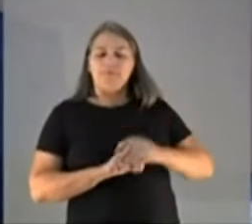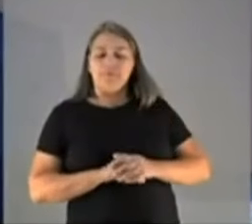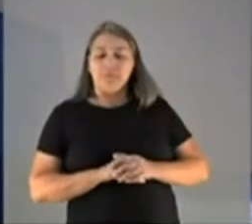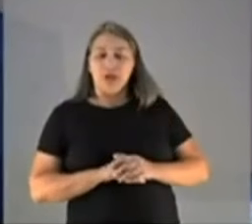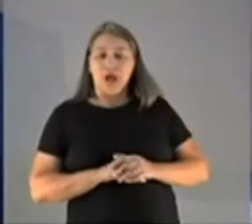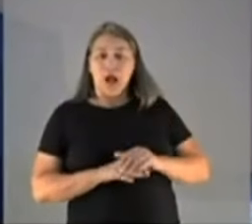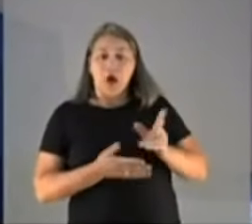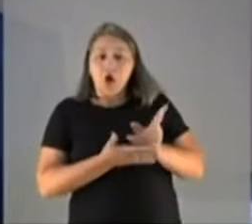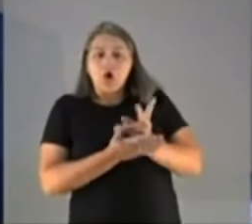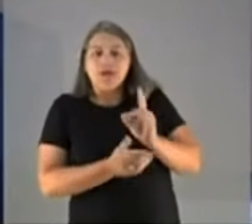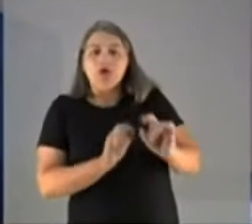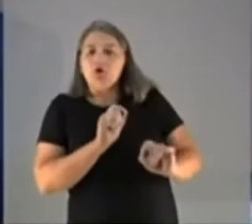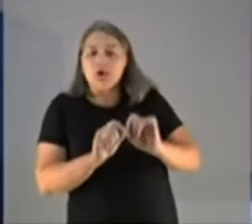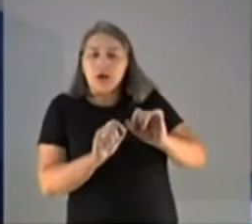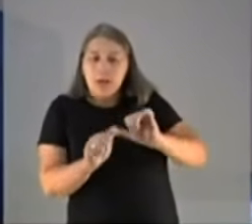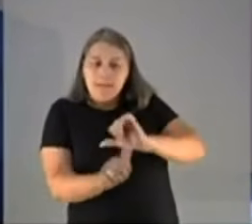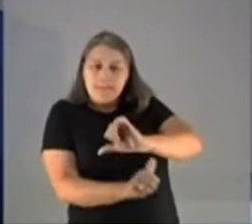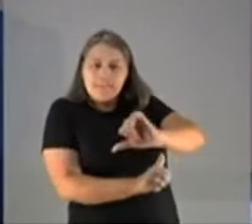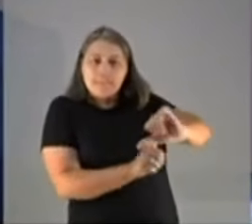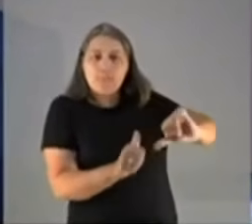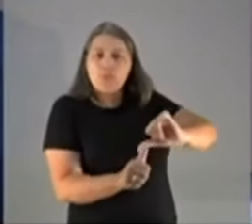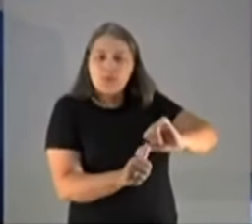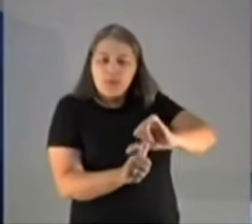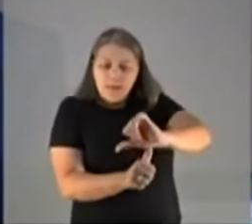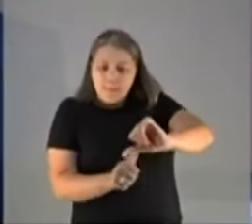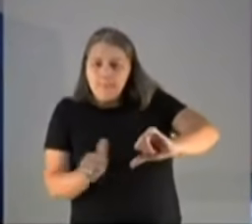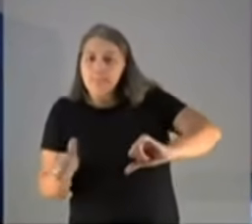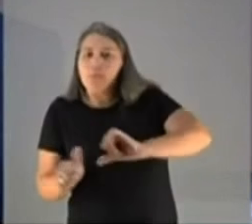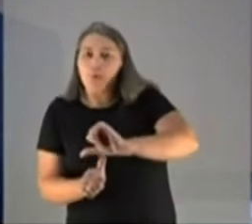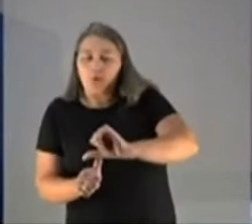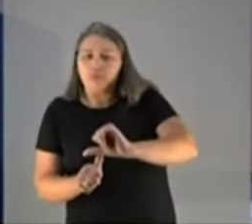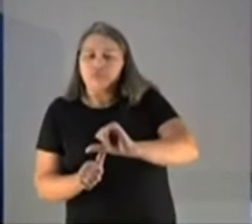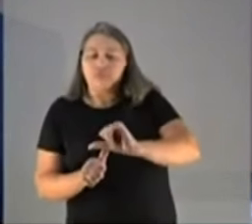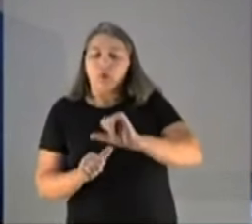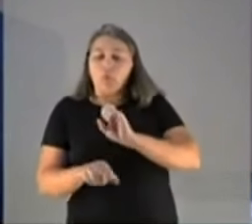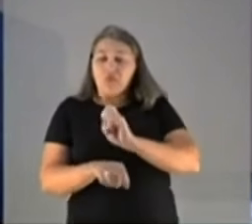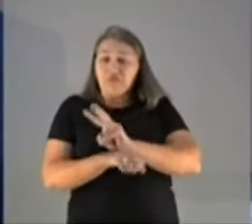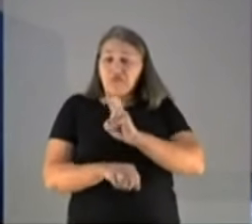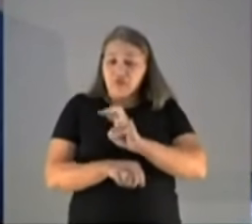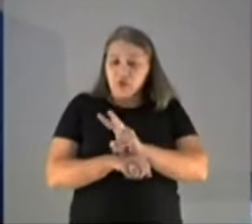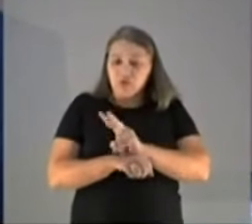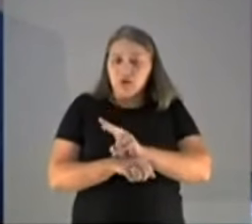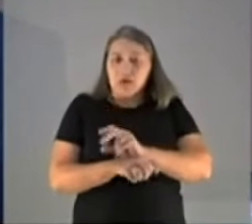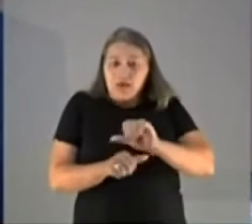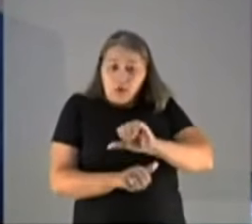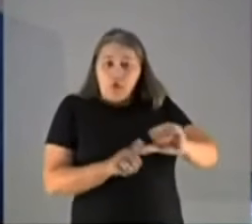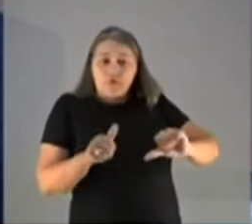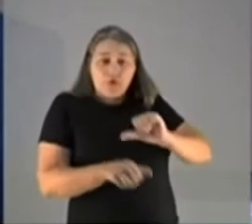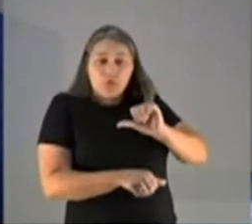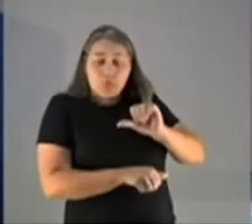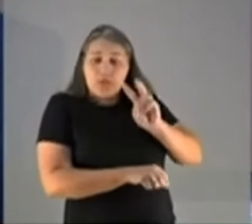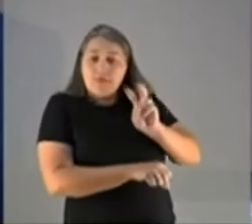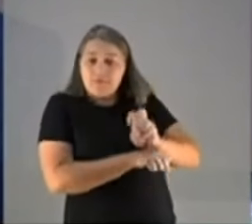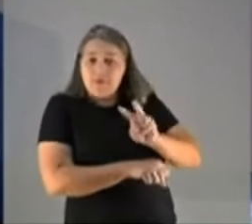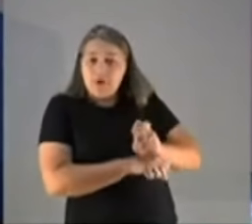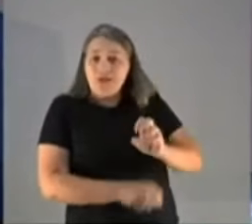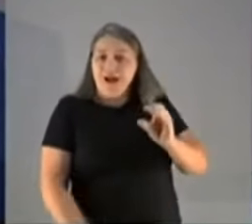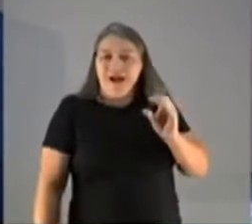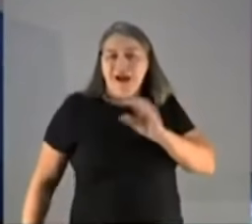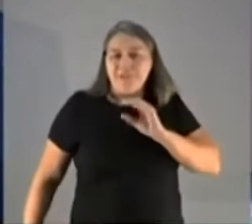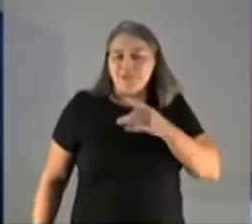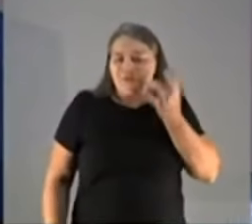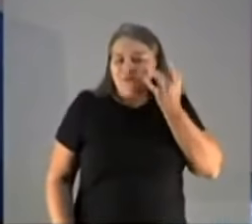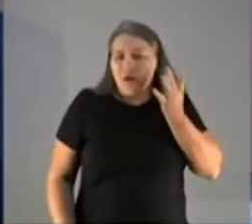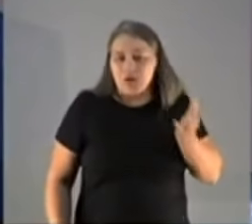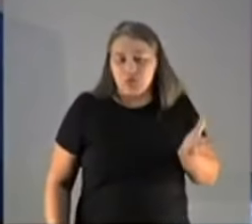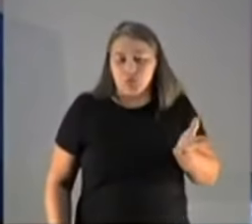a sofrer mutações, principalmente com relação à questão viral, sofrer mutações com muita facilidade. Então,